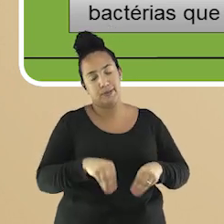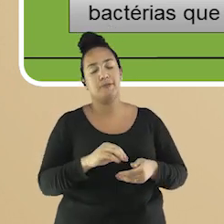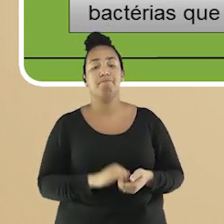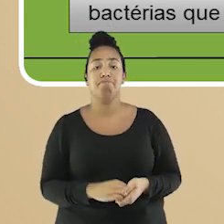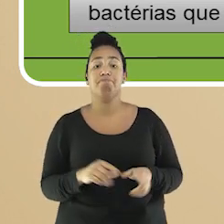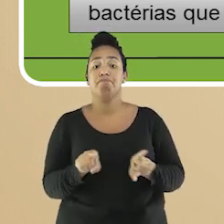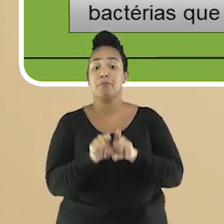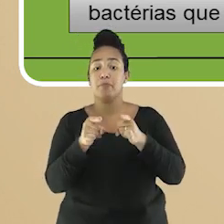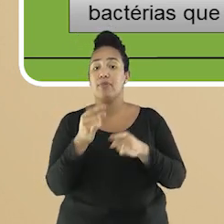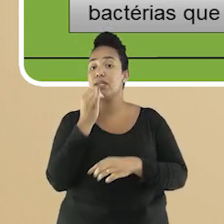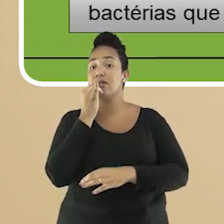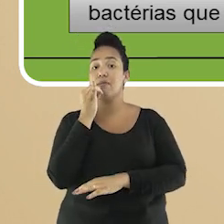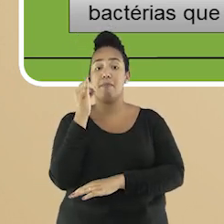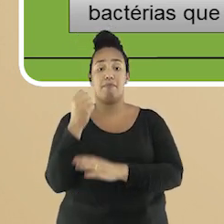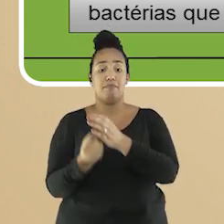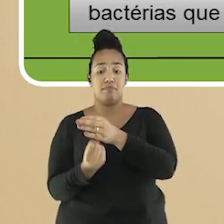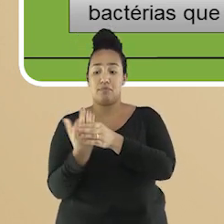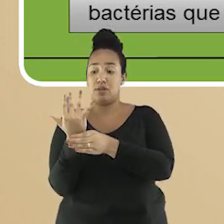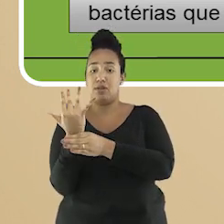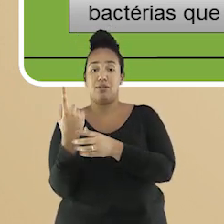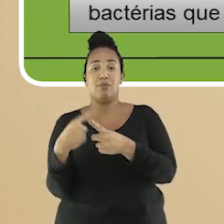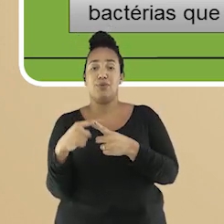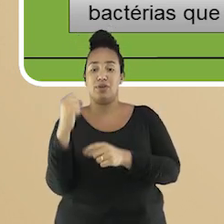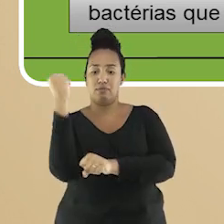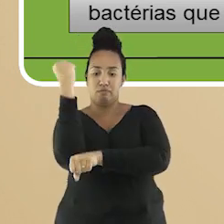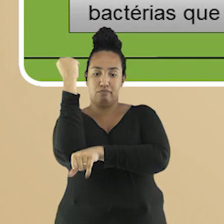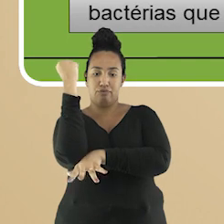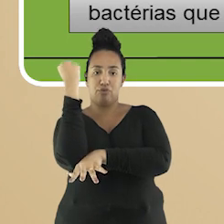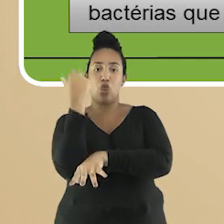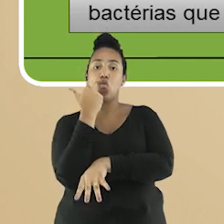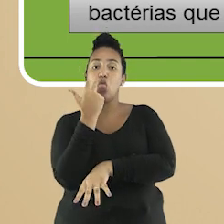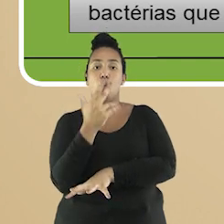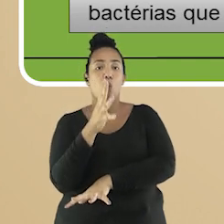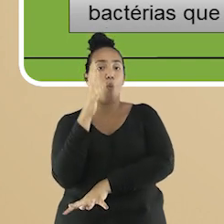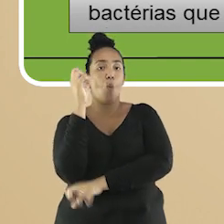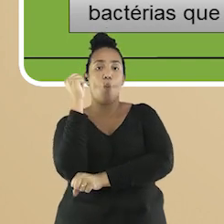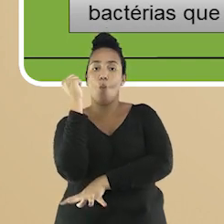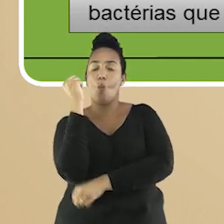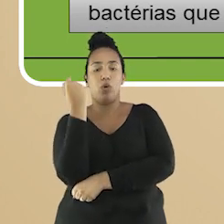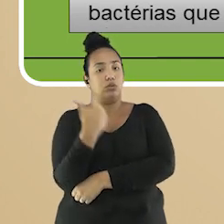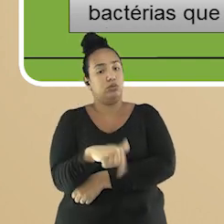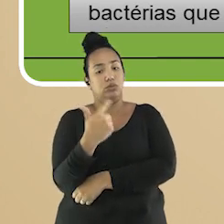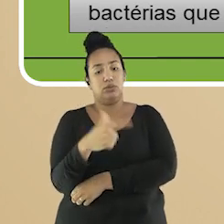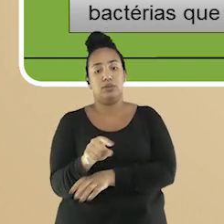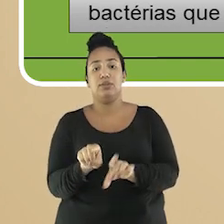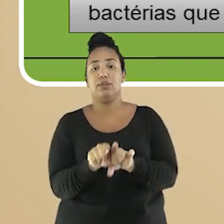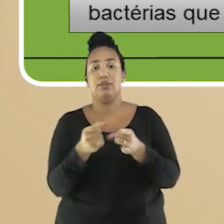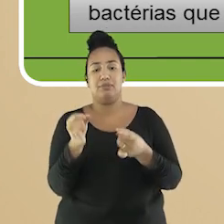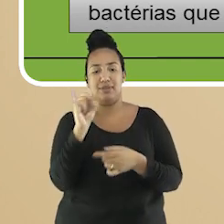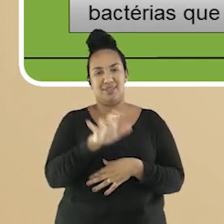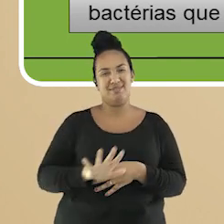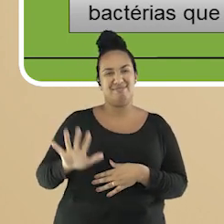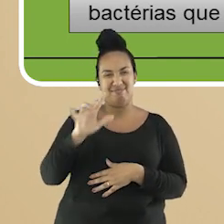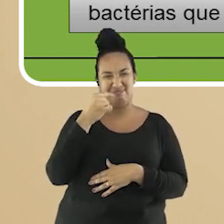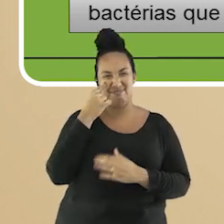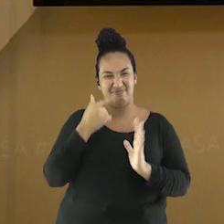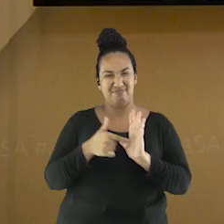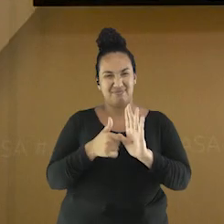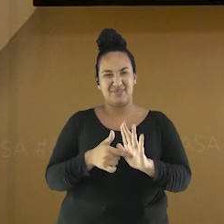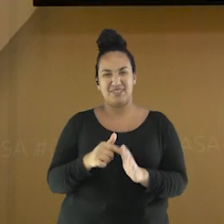as suas raízes deixam de absorver nutrientes da forma adequada. Isso reflete na saúde e na aparência da planta, como vocês podem ver nas